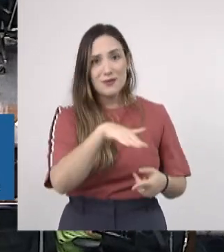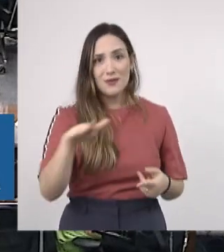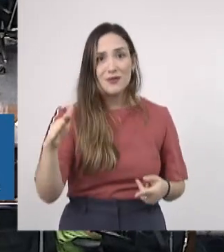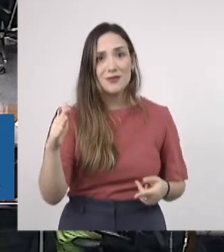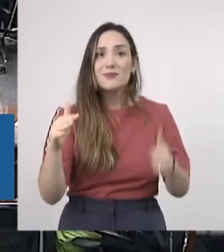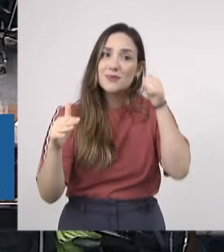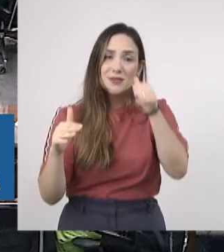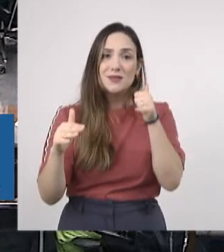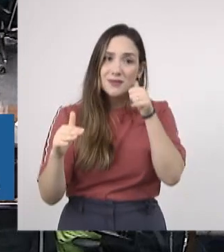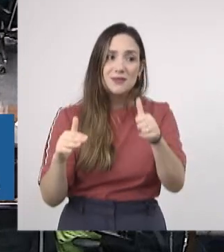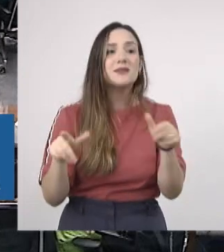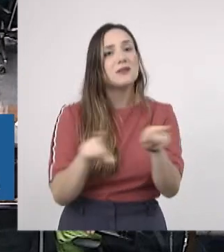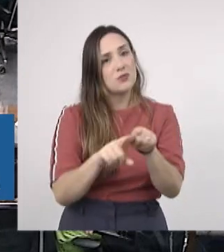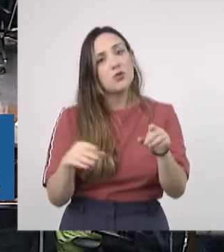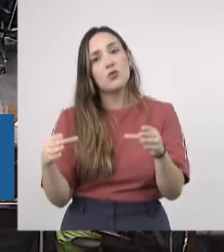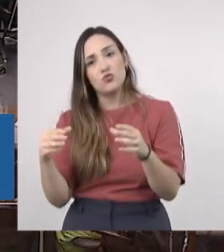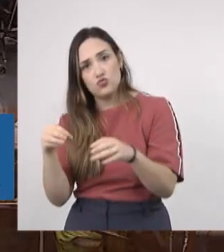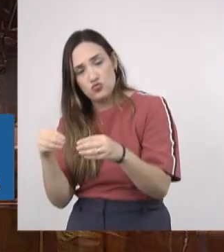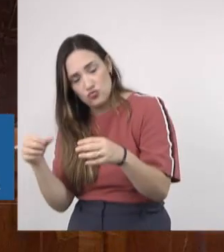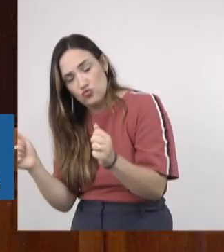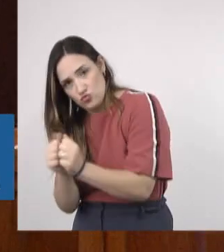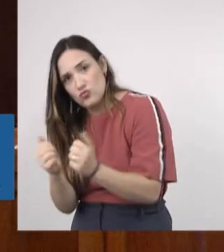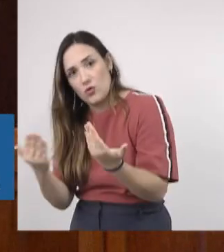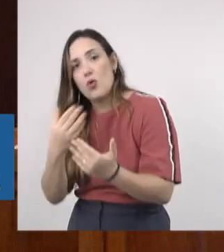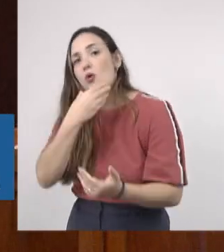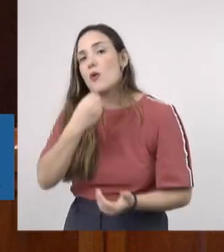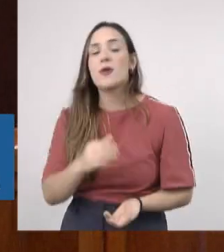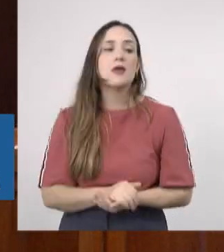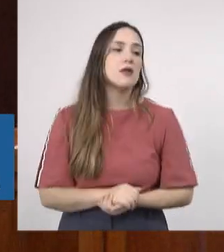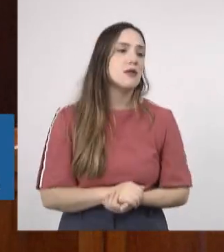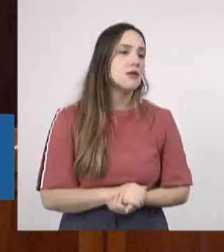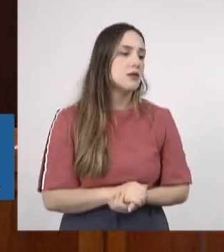as meninas e hoje os meninos, né, de Dourados,